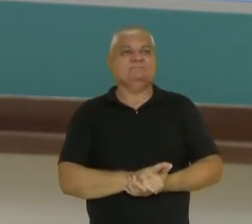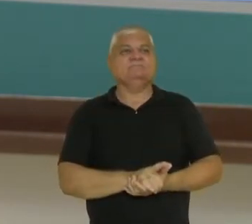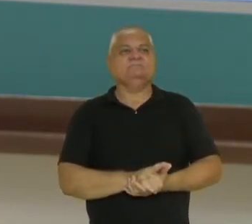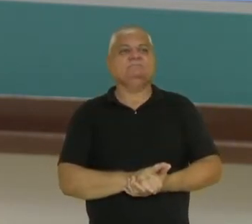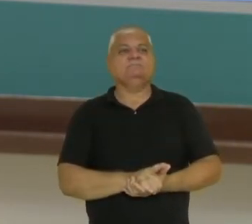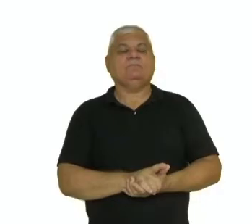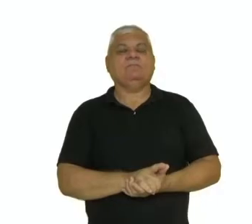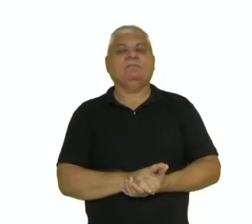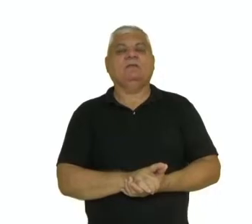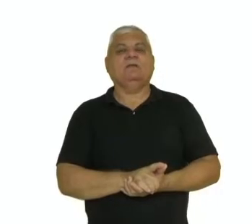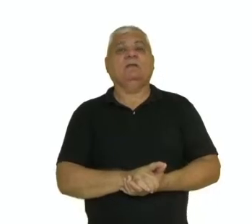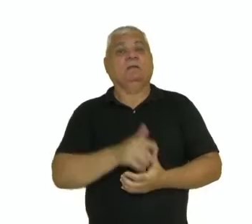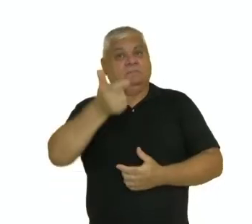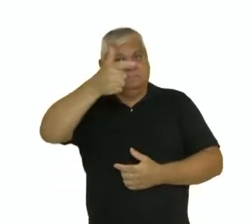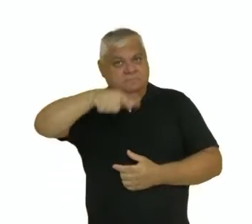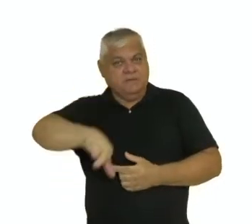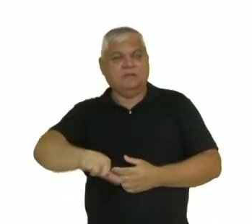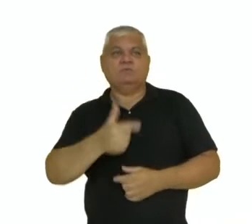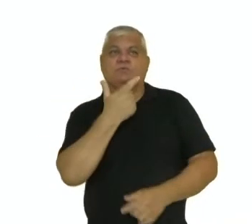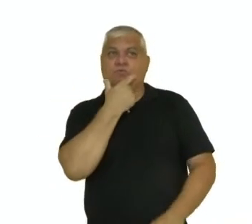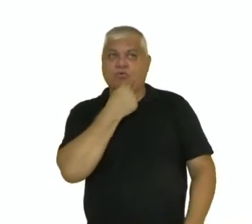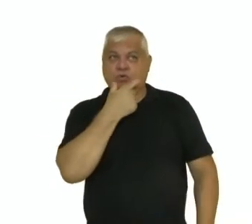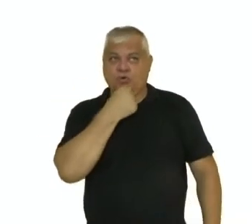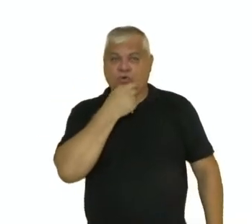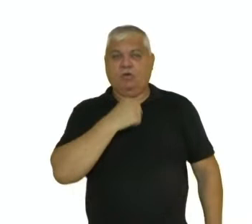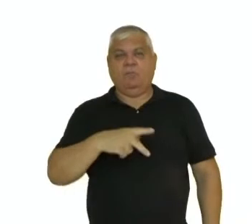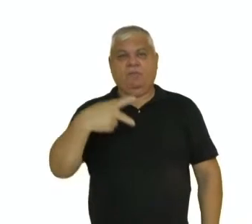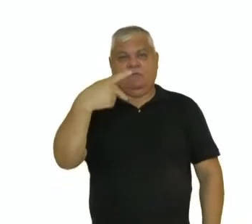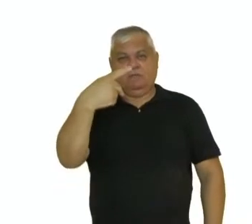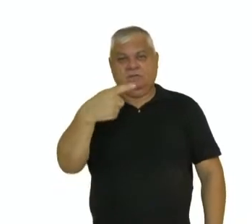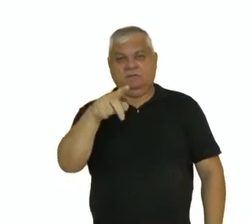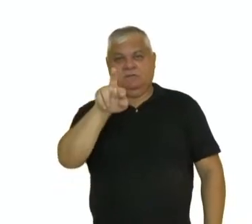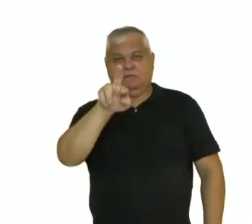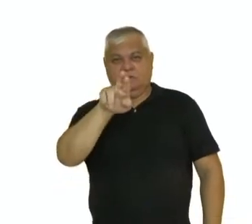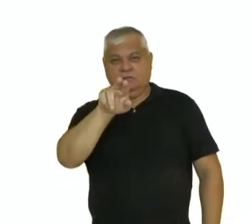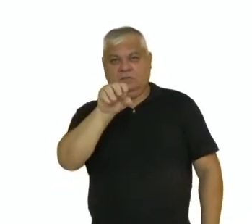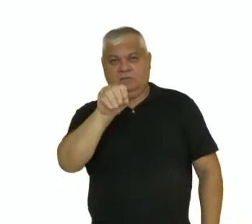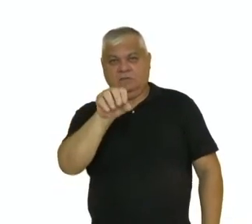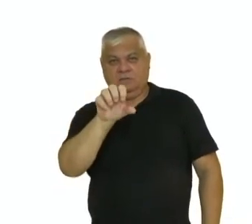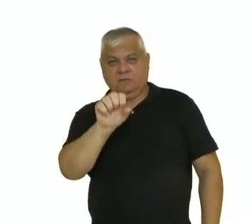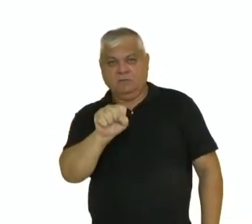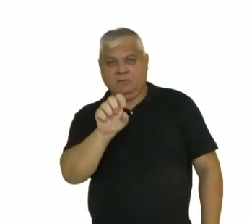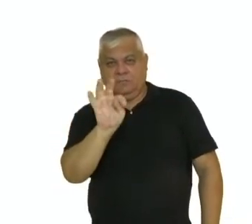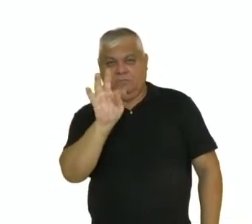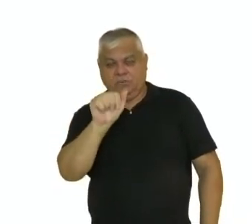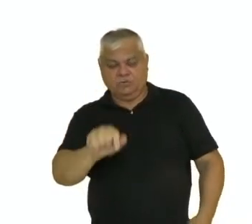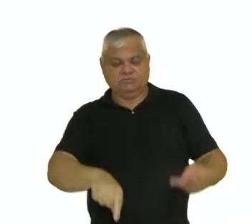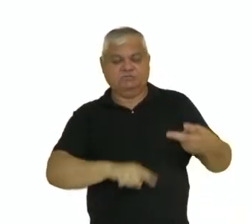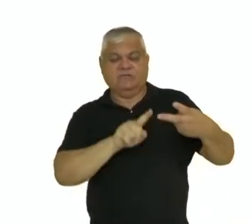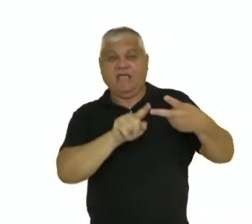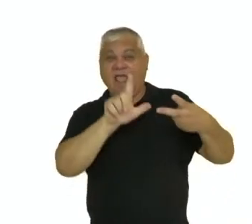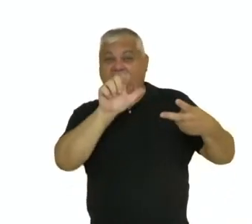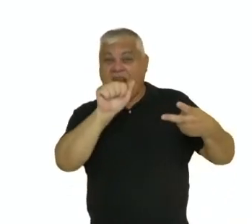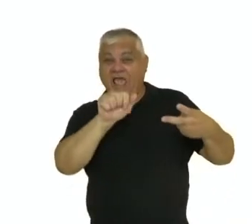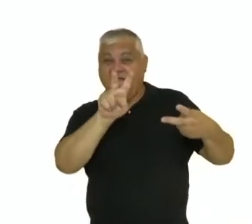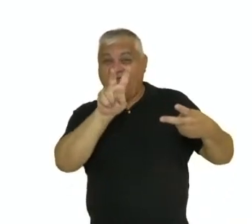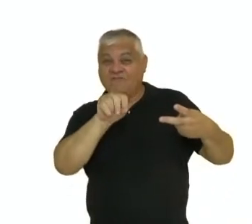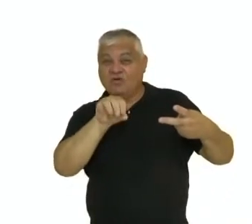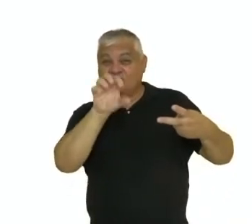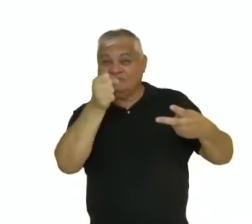Aí depois a gente tem o Joseph Louis Proust, juntamente com Lavoisier, influenciou o pensamento sobre a